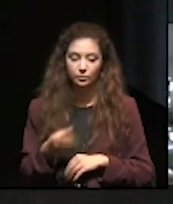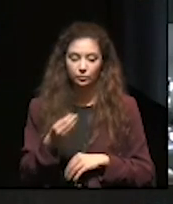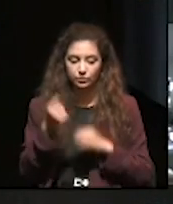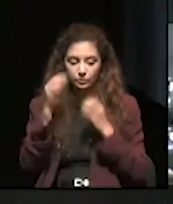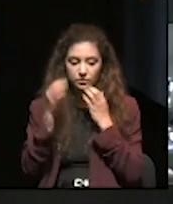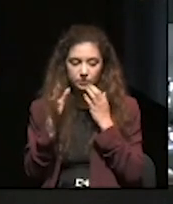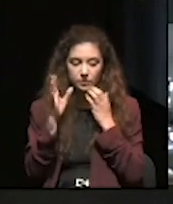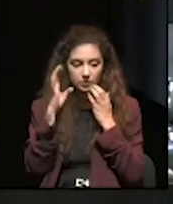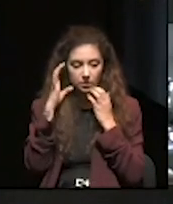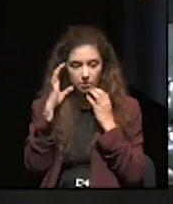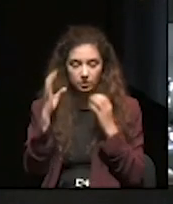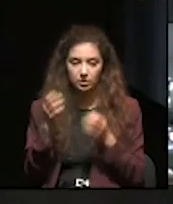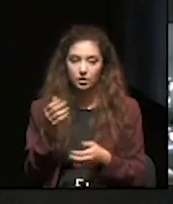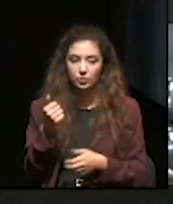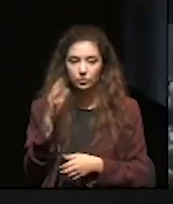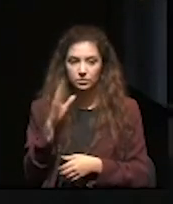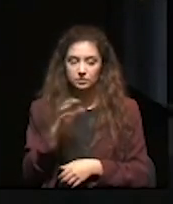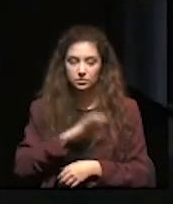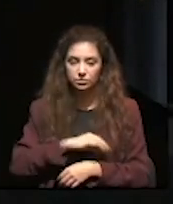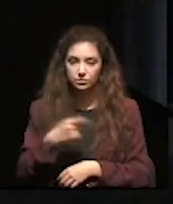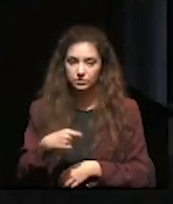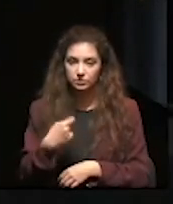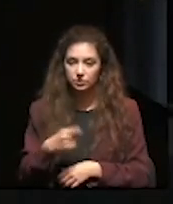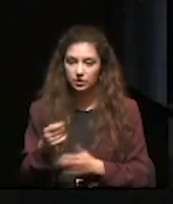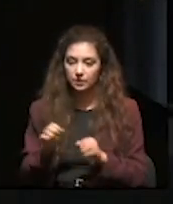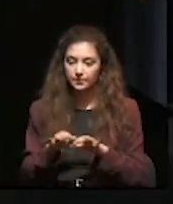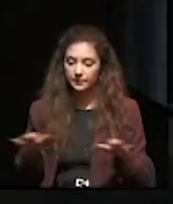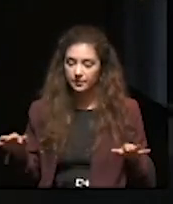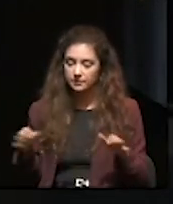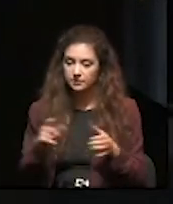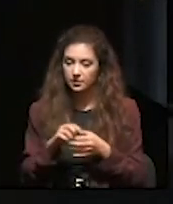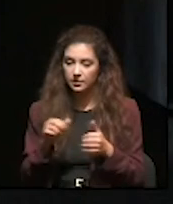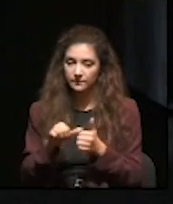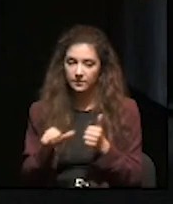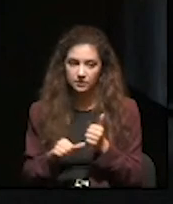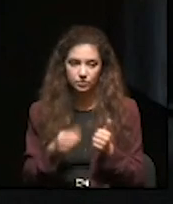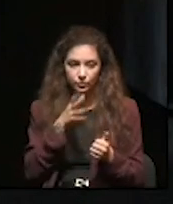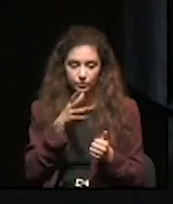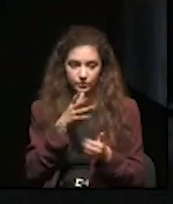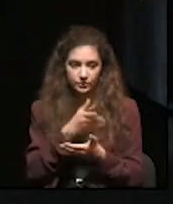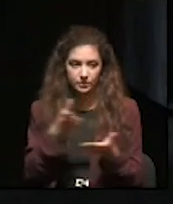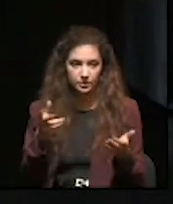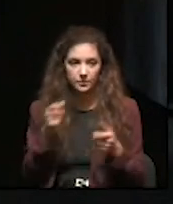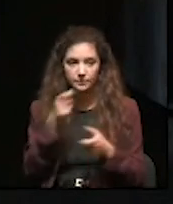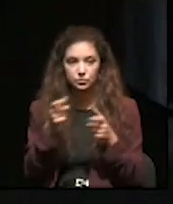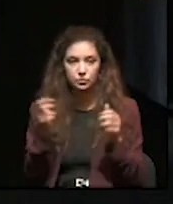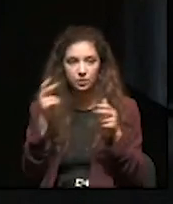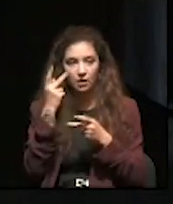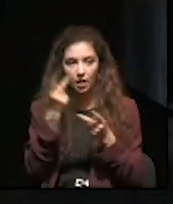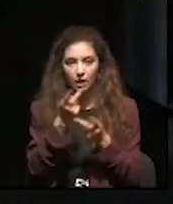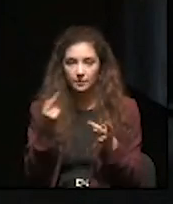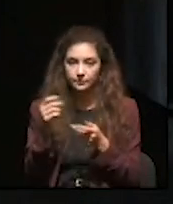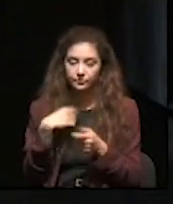Muito boa tarde. Boa tarde, Sra. Presidente, membros da mesa, senhoras e senhores vereadores, senhoras e senhores deputados, caras e caros munícipes.